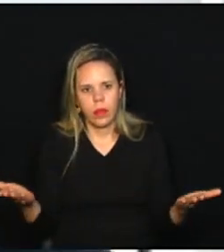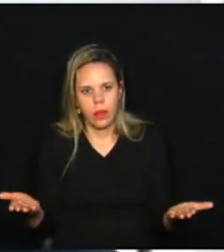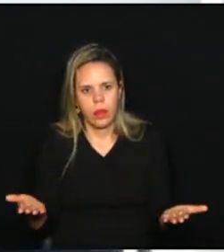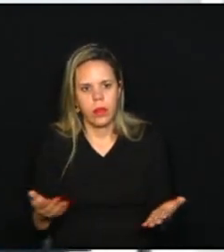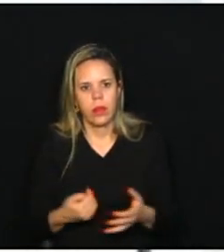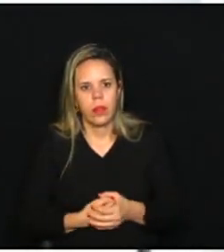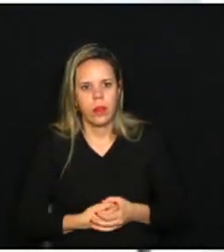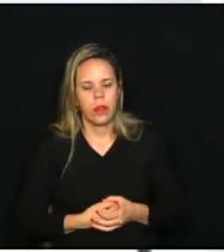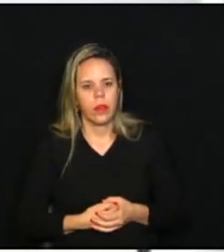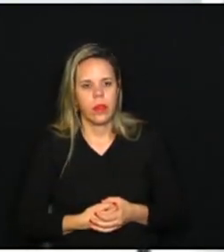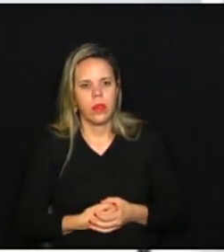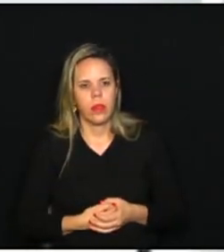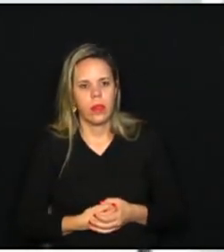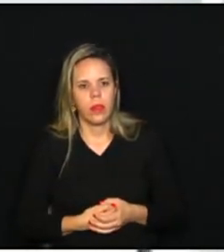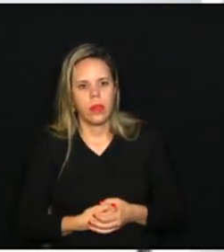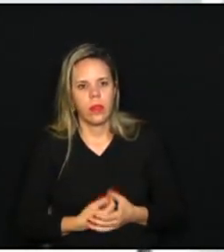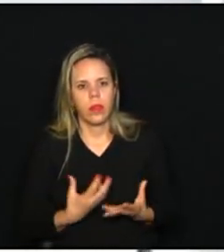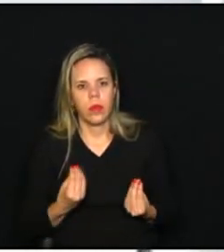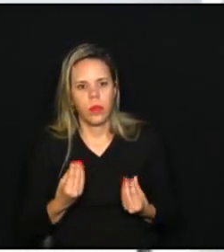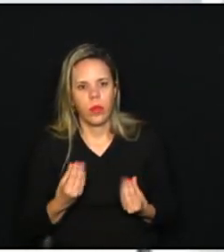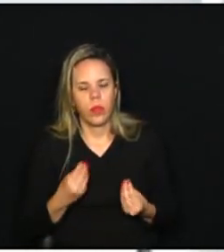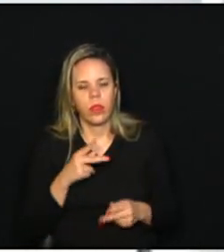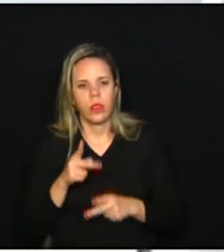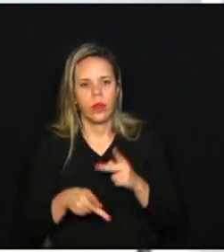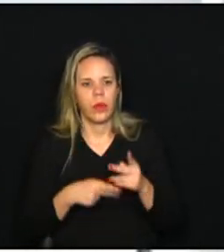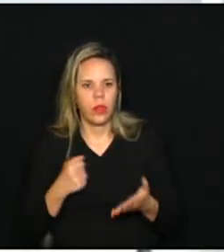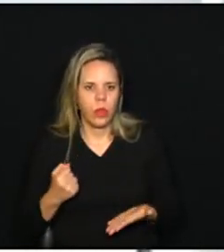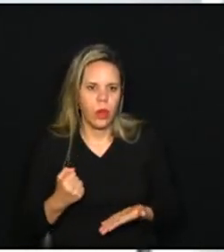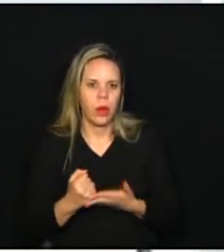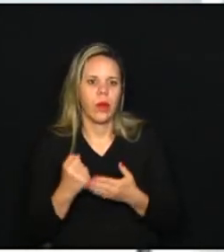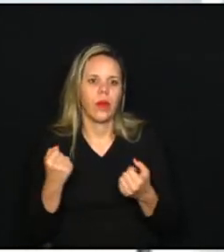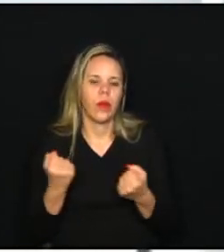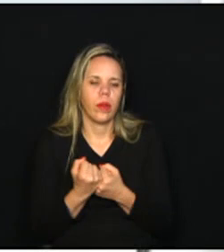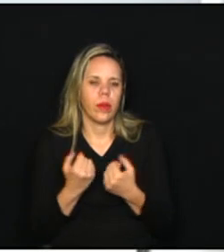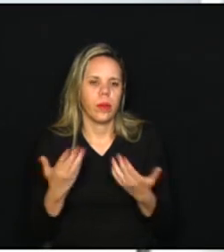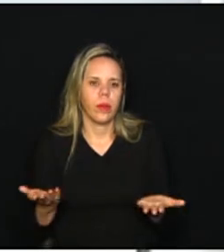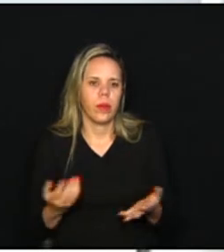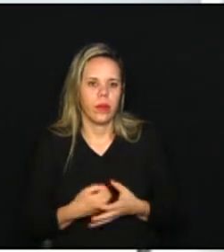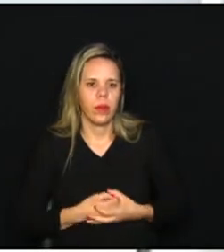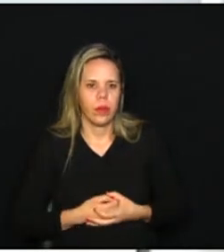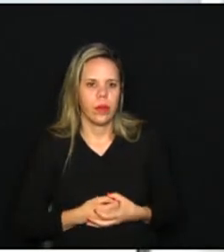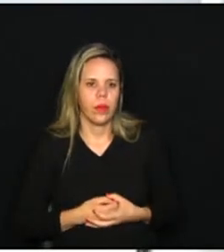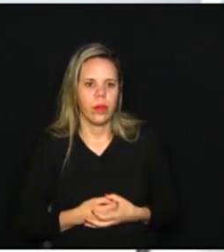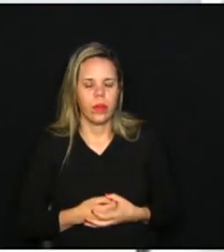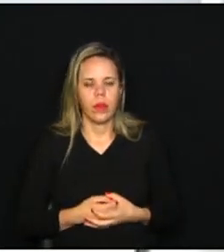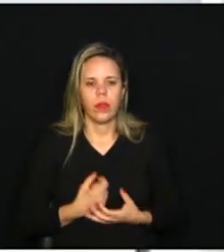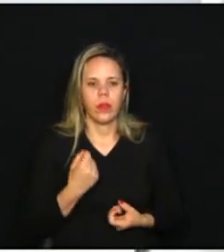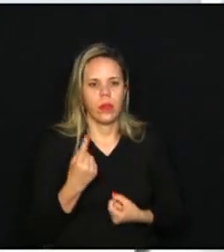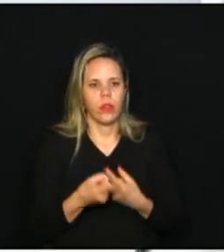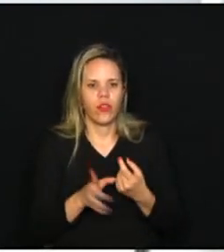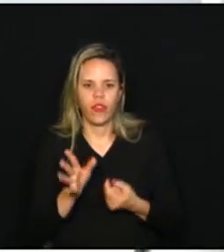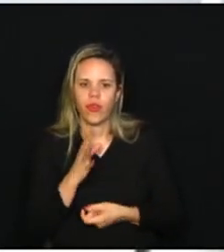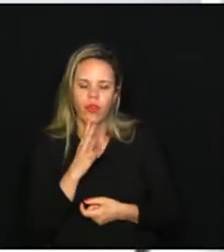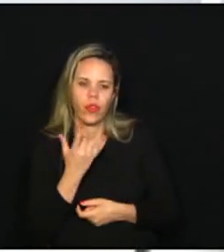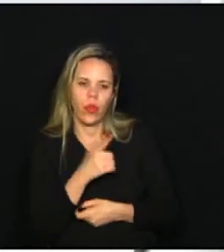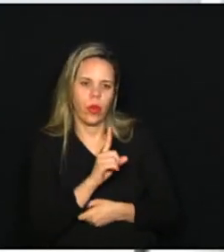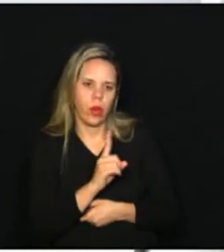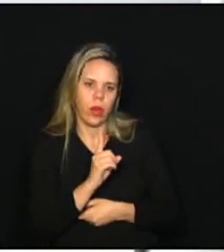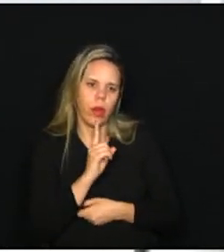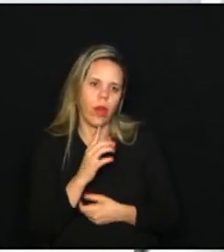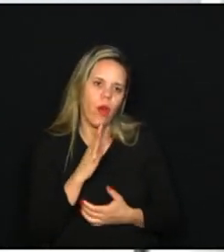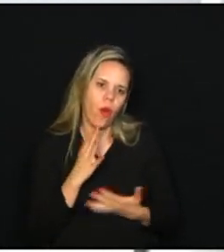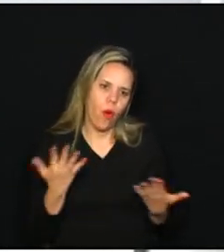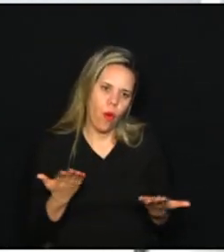de estar tendo tanta colaboração de tantas pessoas aí. Alguns eu conhecia, outros estou